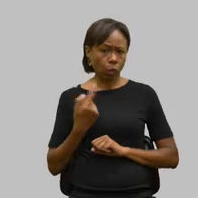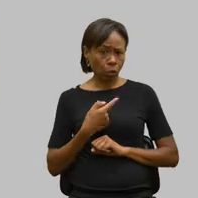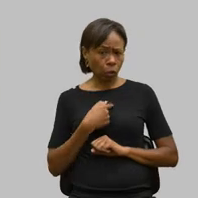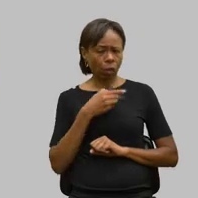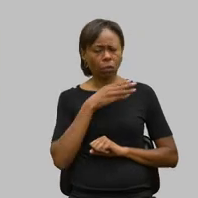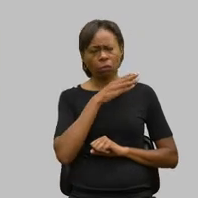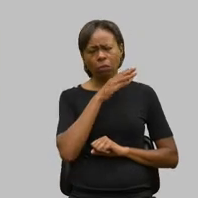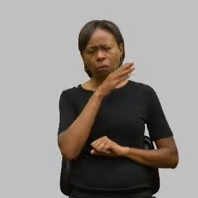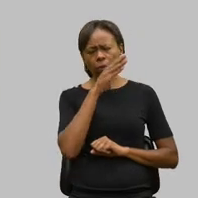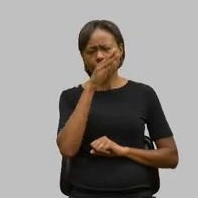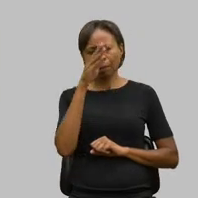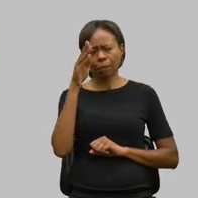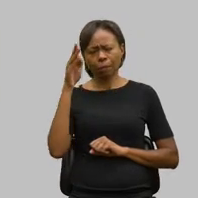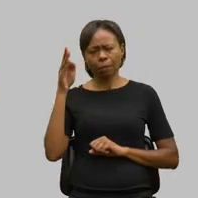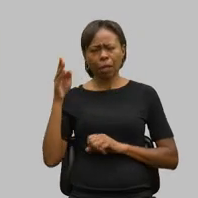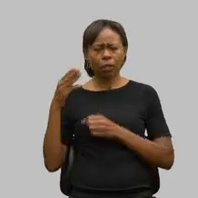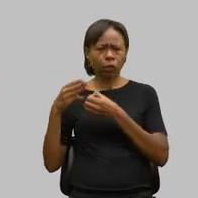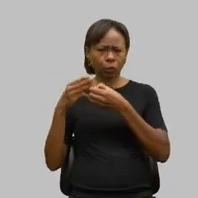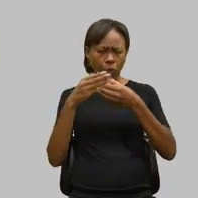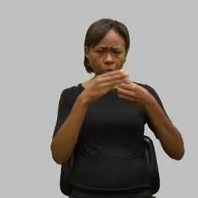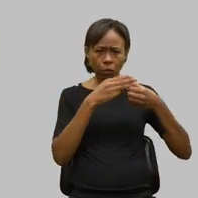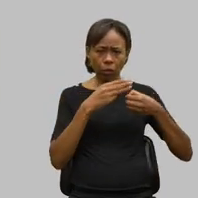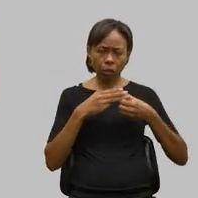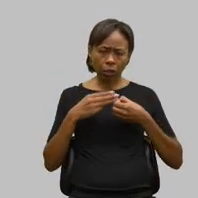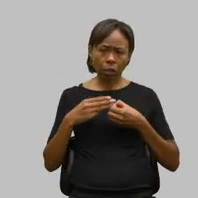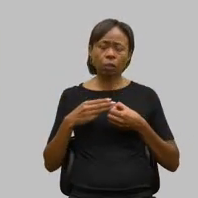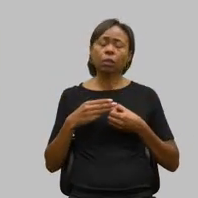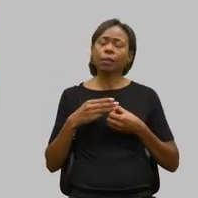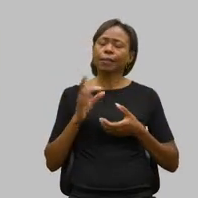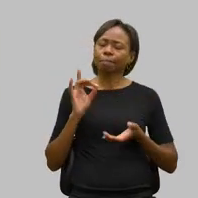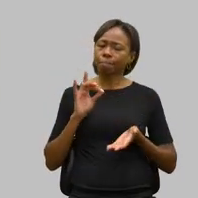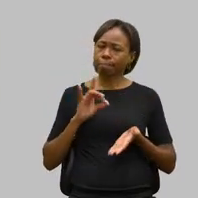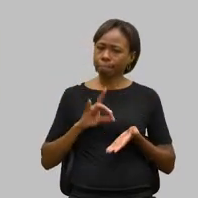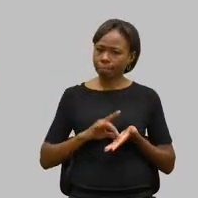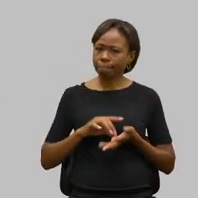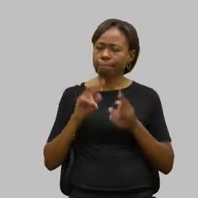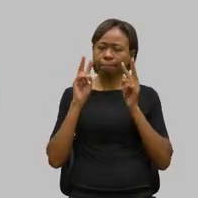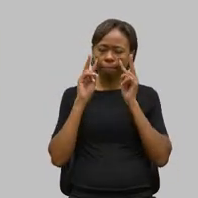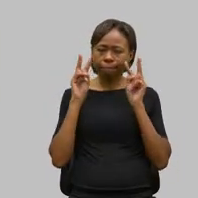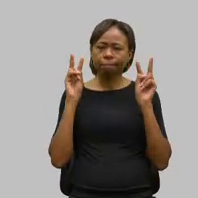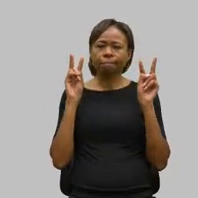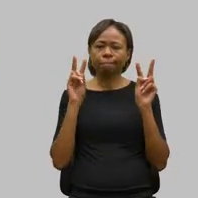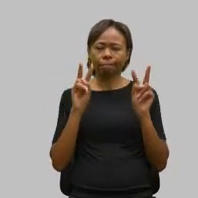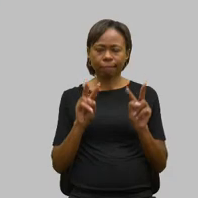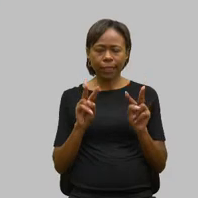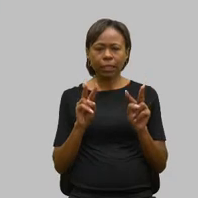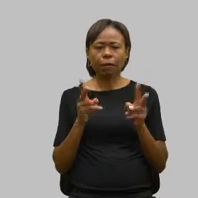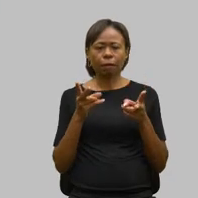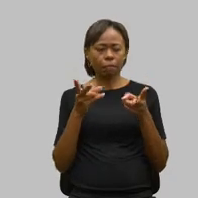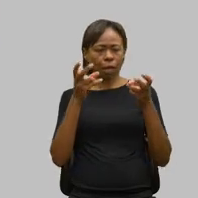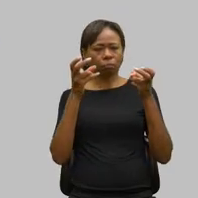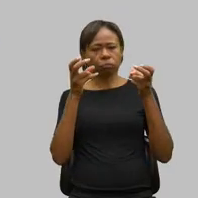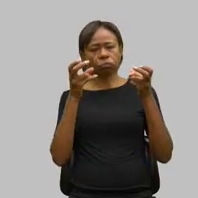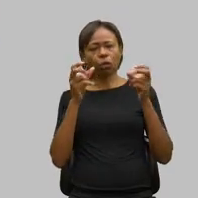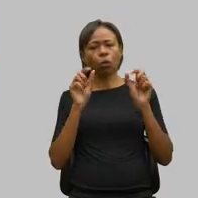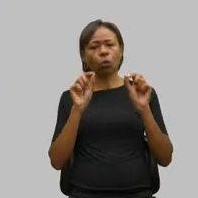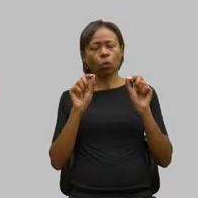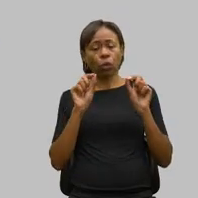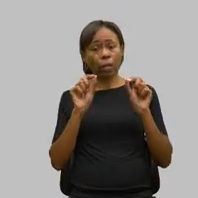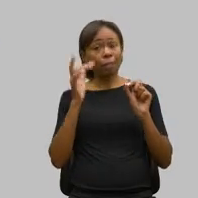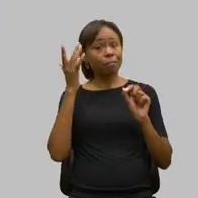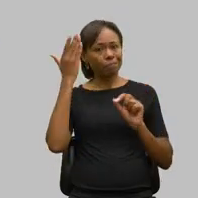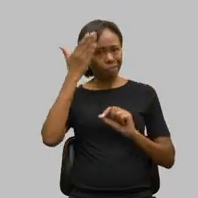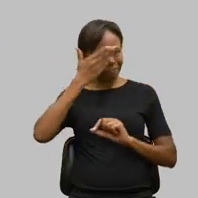aqui, em inúmeros municípios, a gente realmente tem visto e comprovado